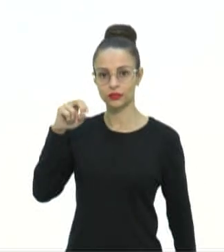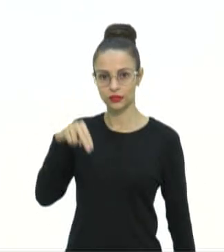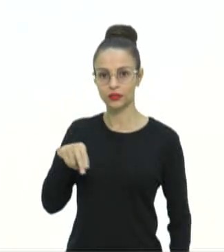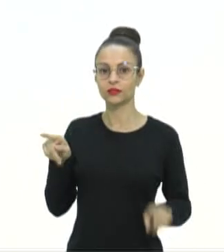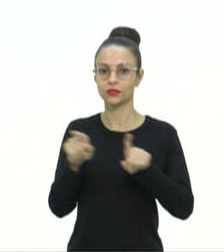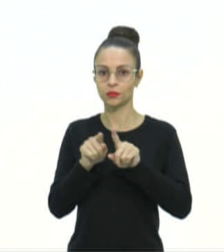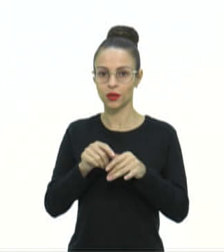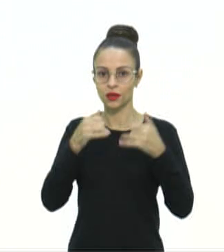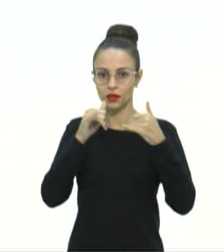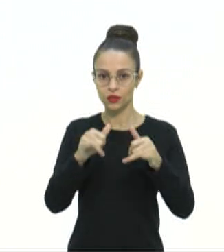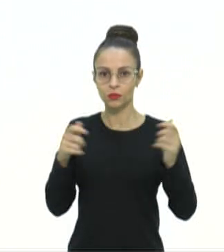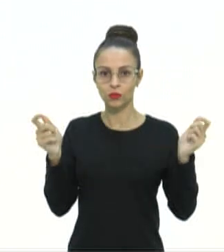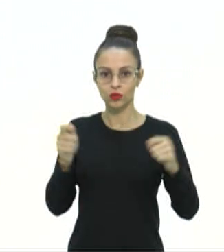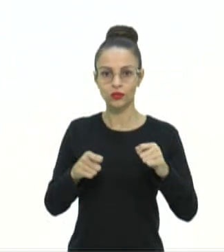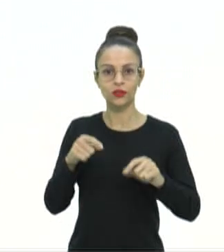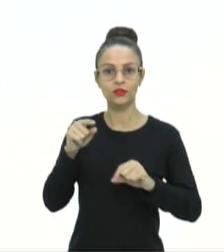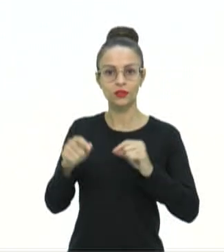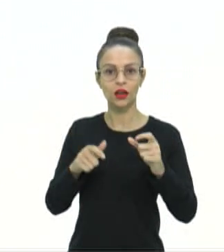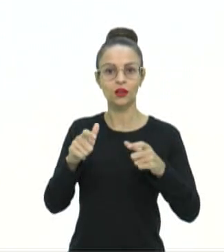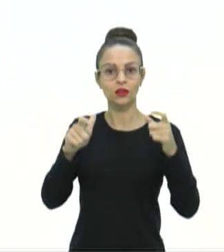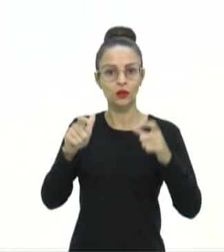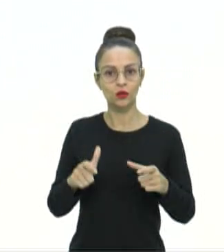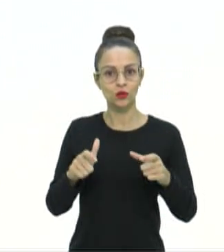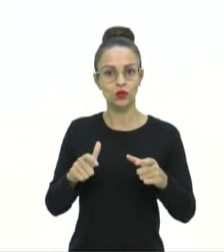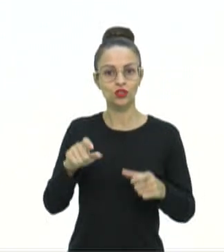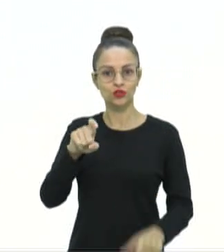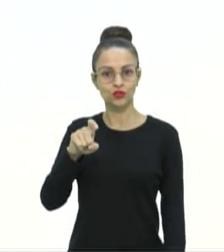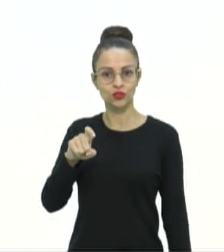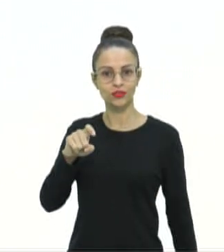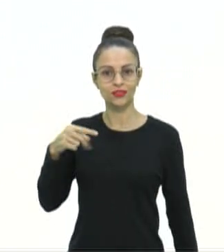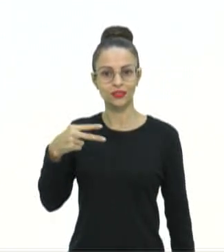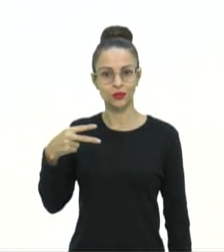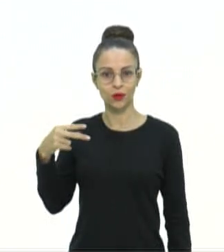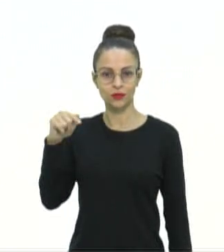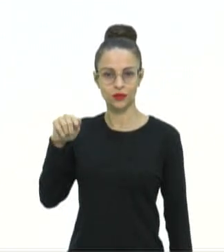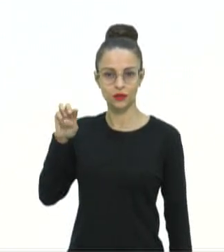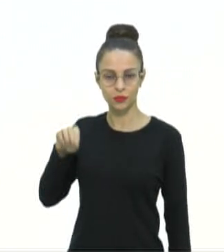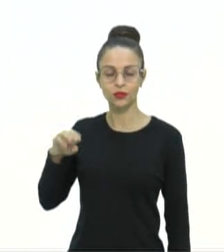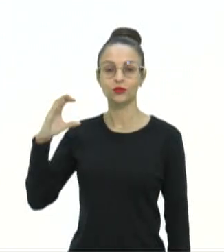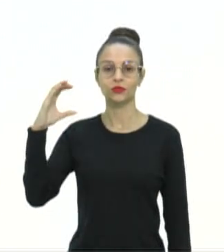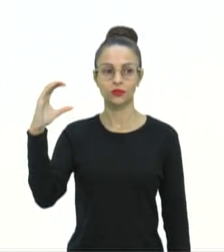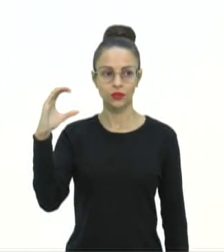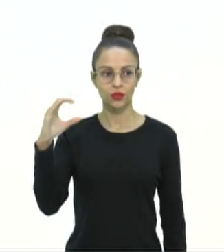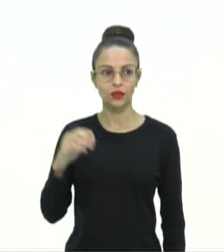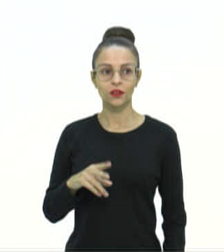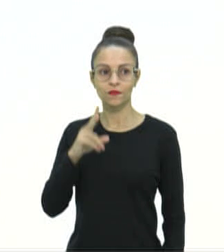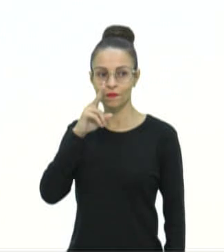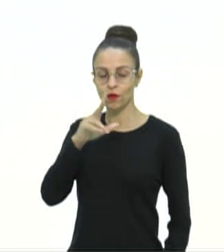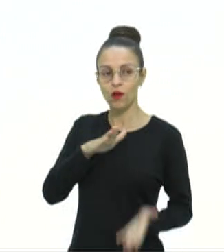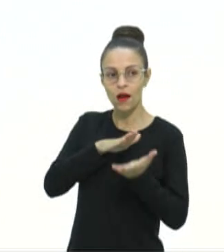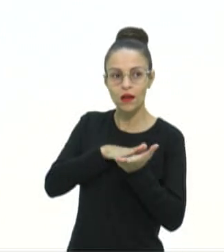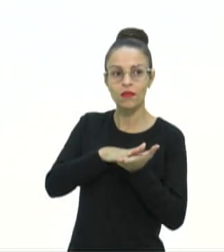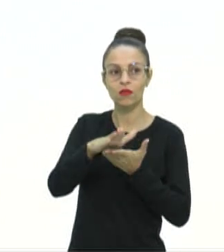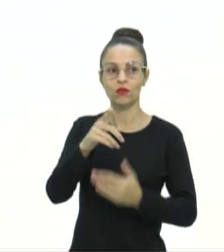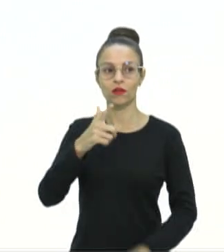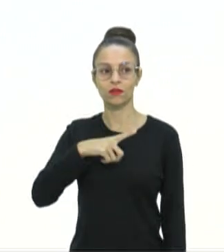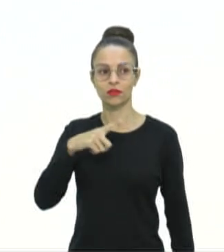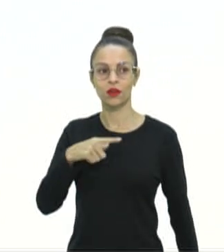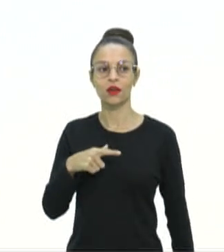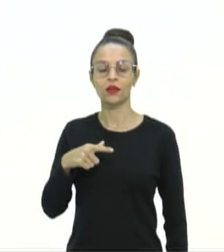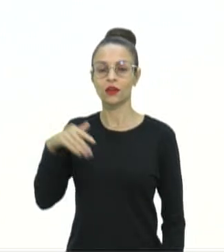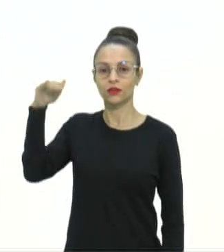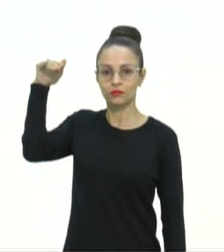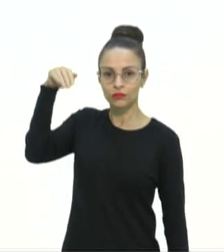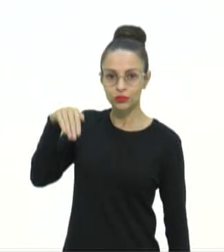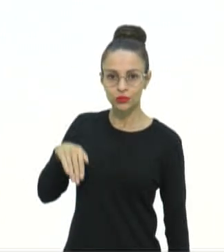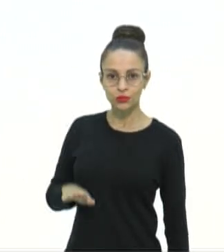cinética e o potencial do carrinho na posição x igual a 7 metros. Item C, A força de atrito que deve atuar no carrinho